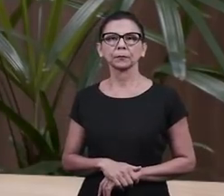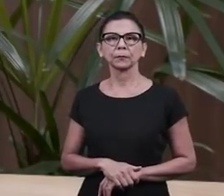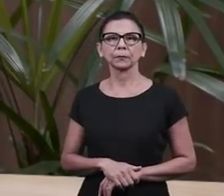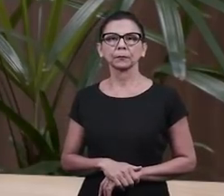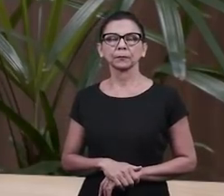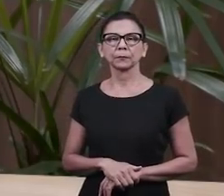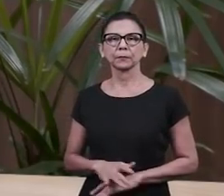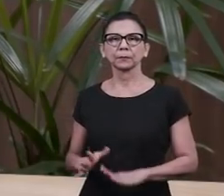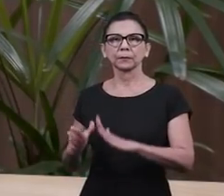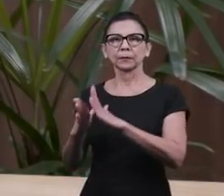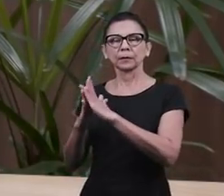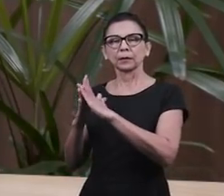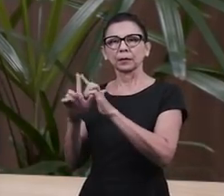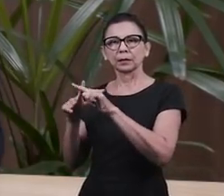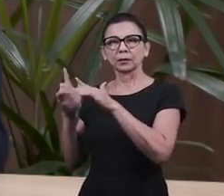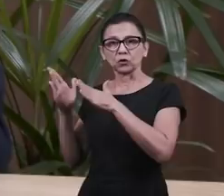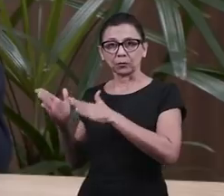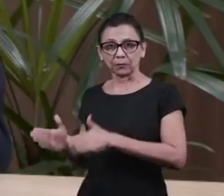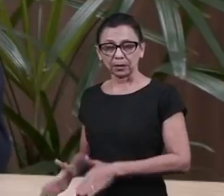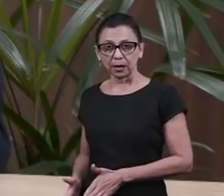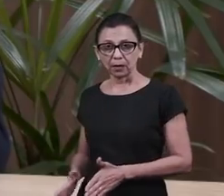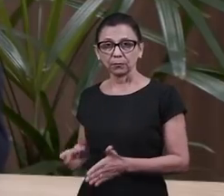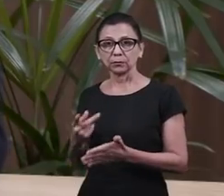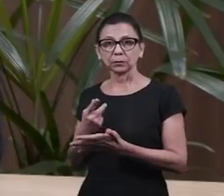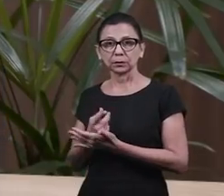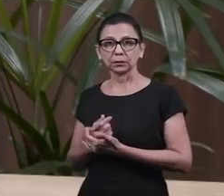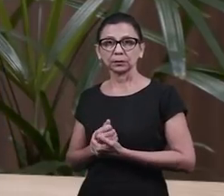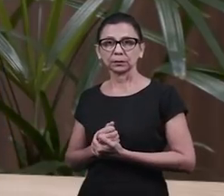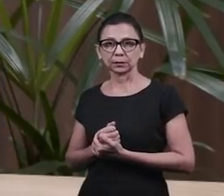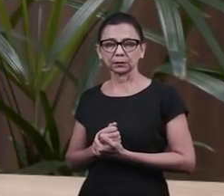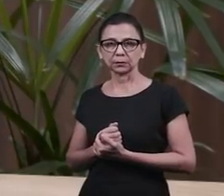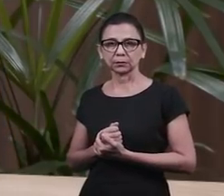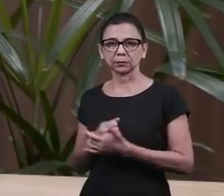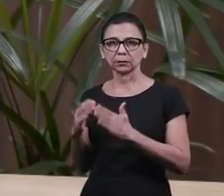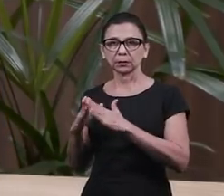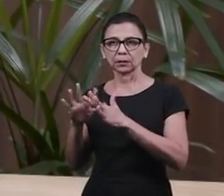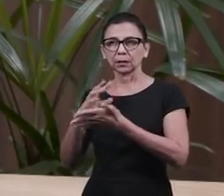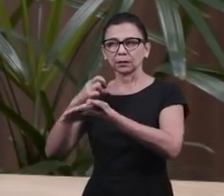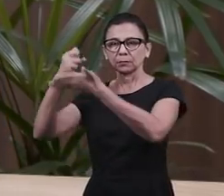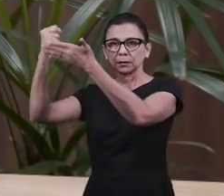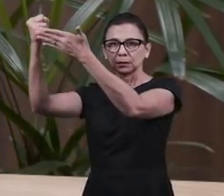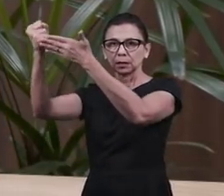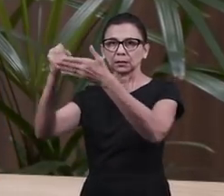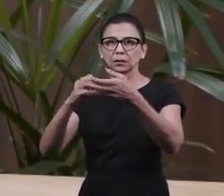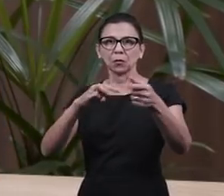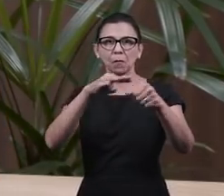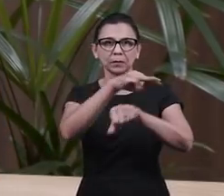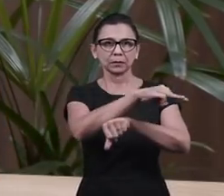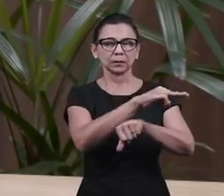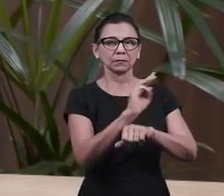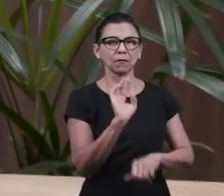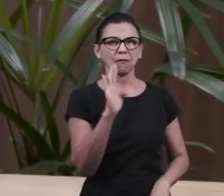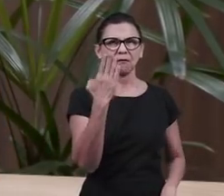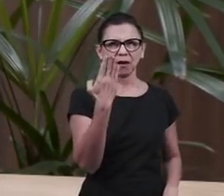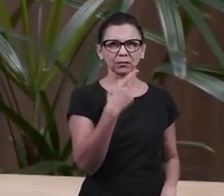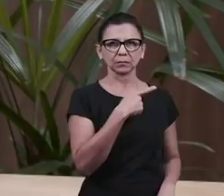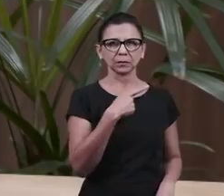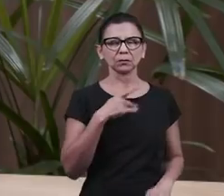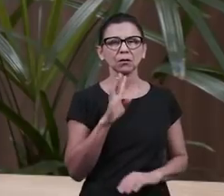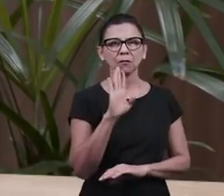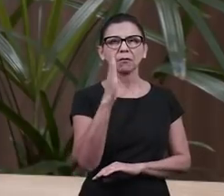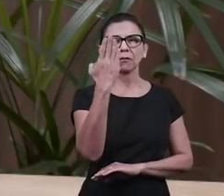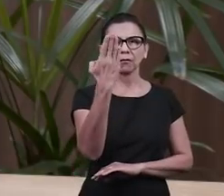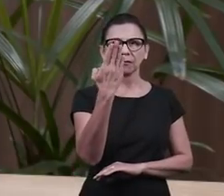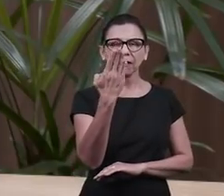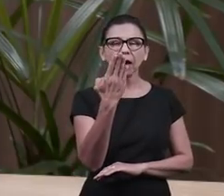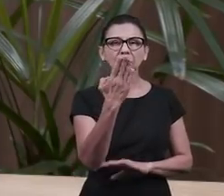ser aniquilado quando Jesus vier arrebatar a igreja. Ali não vai